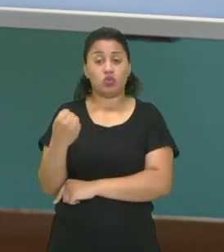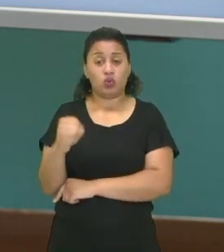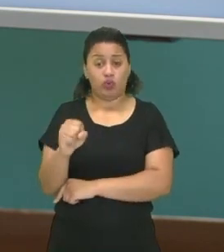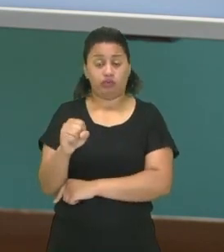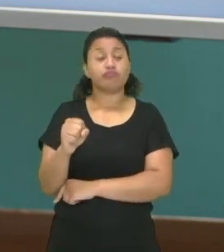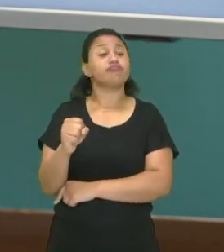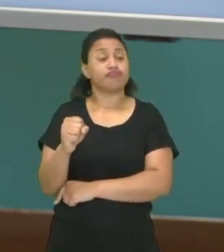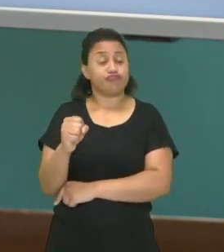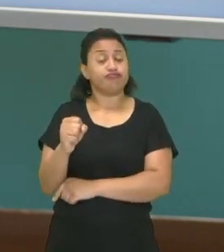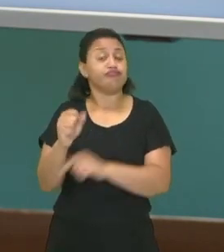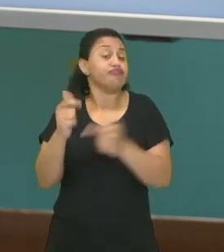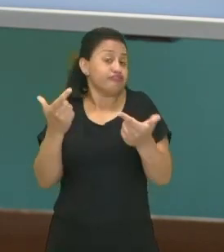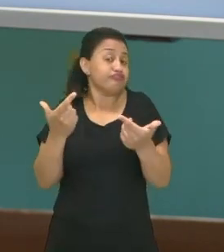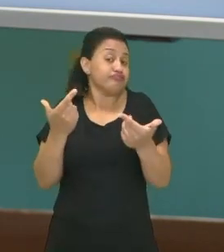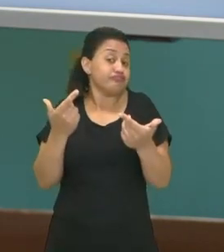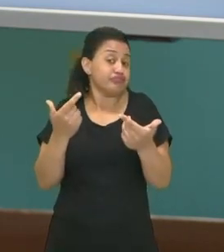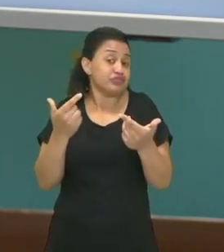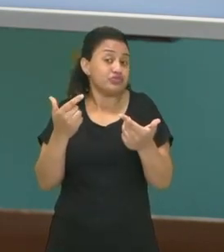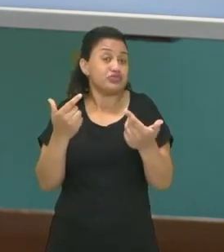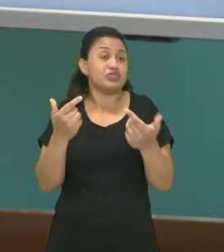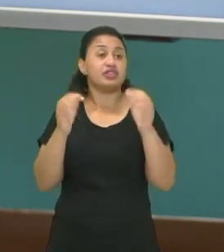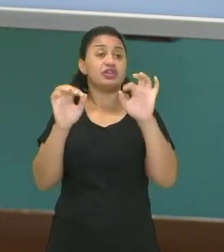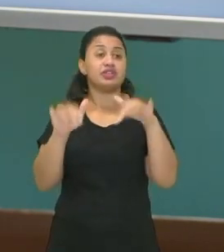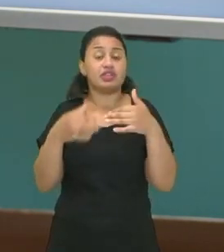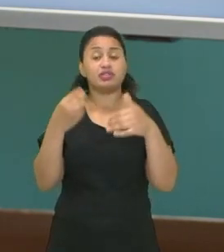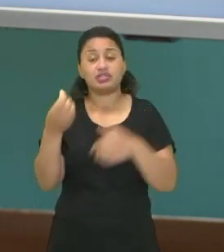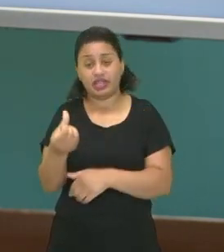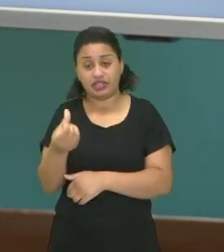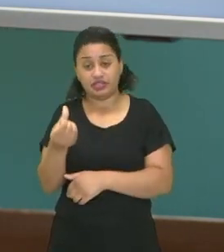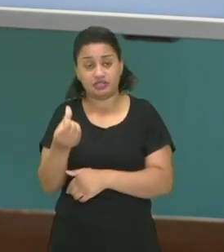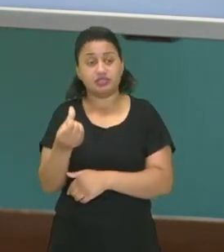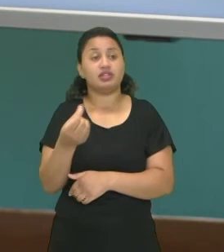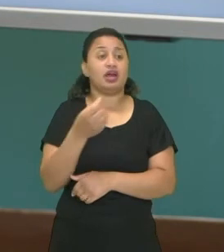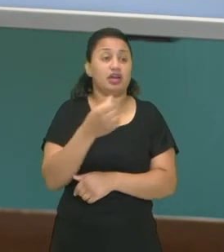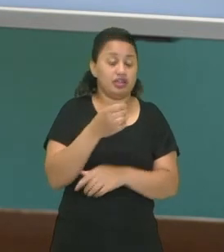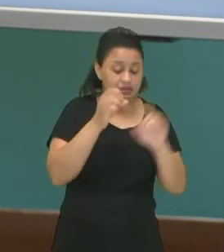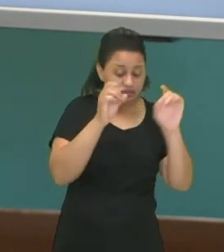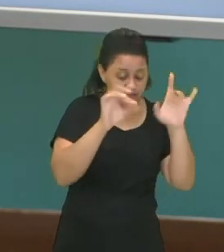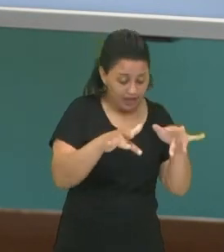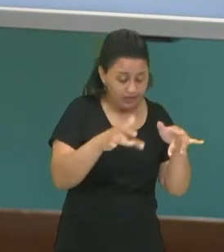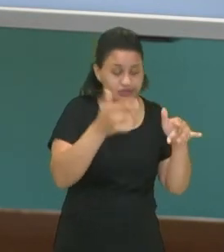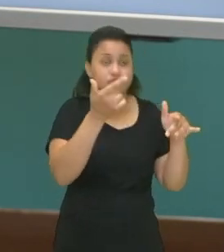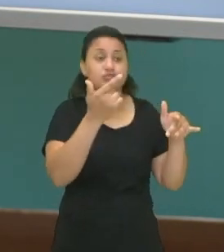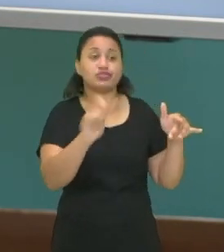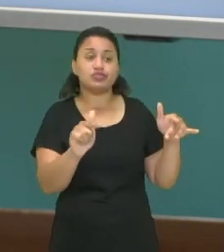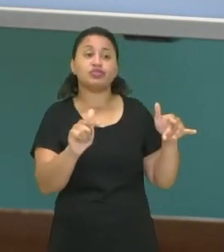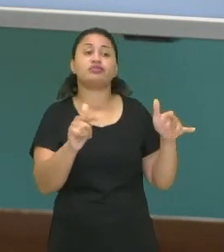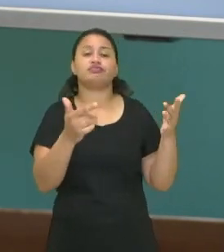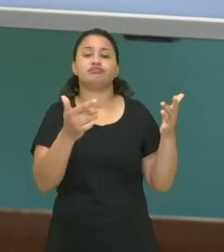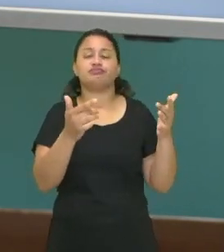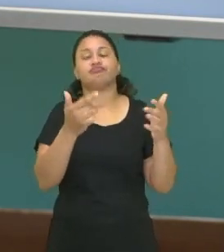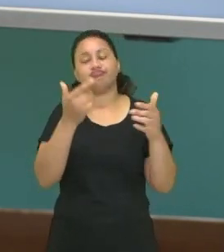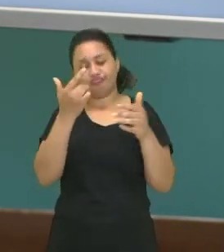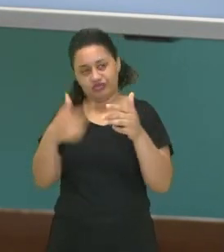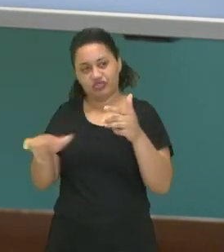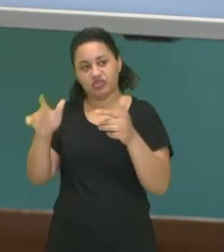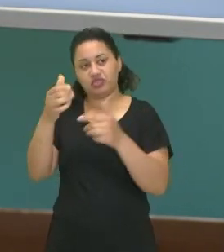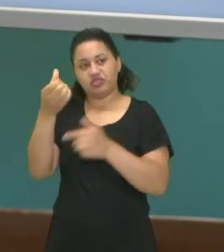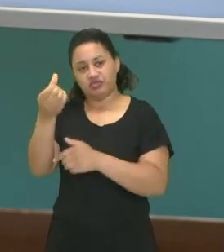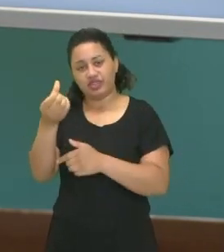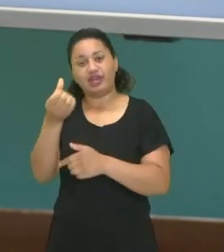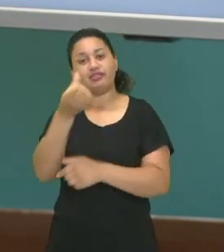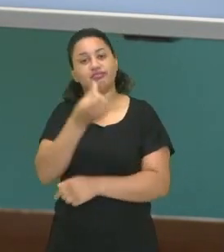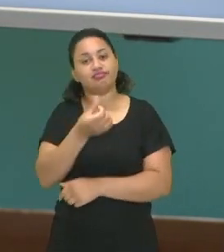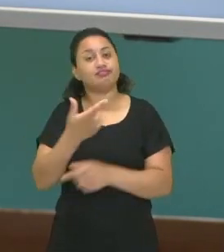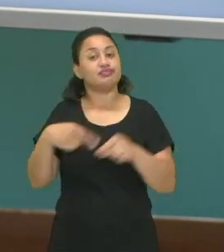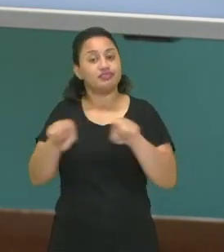né? Que daí pula para o 21, tá? Então, vai ser 6, né? 6 vezes 3 é 18. Deixou o resto 2. E assim vai,